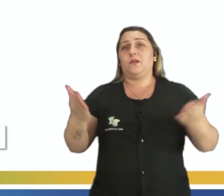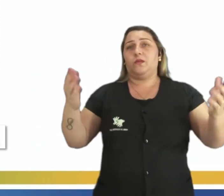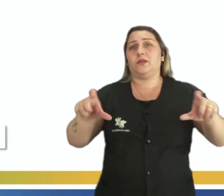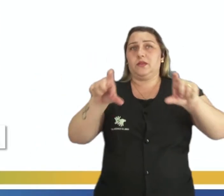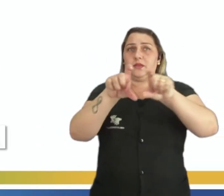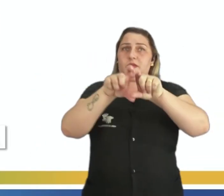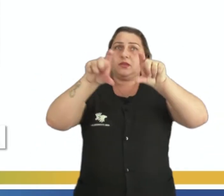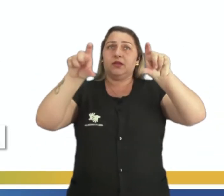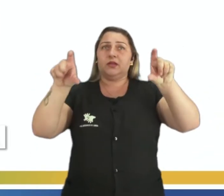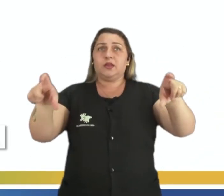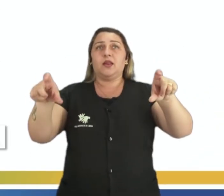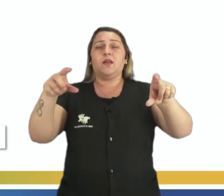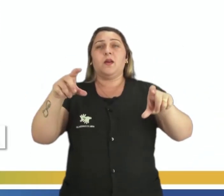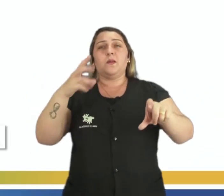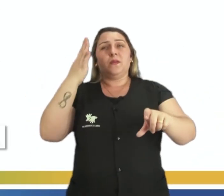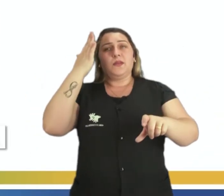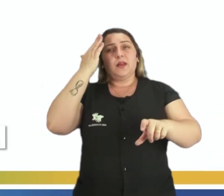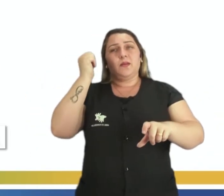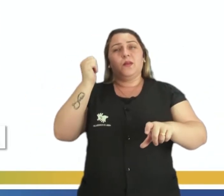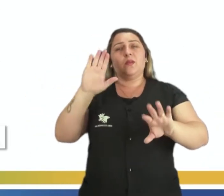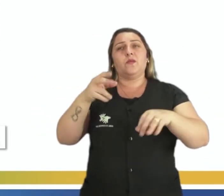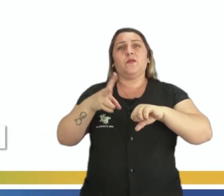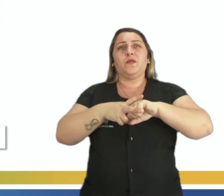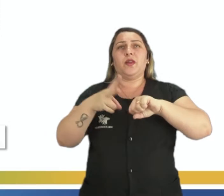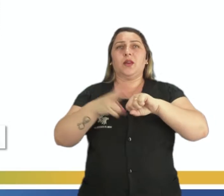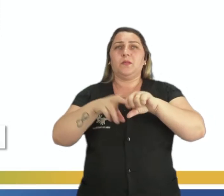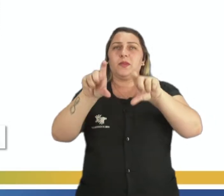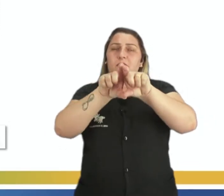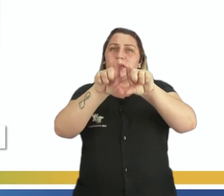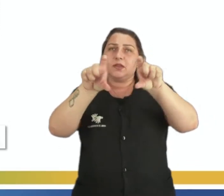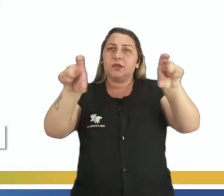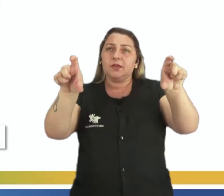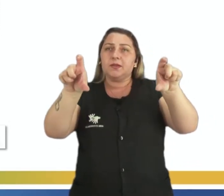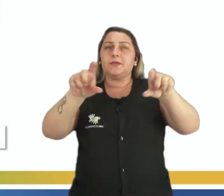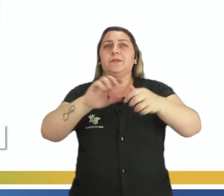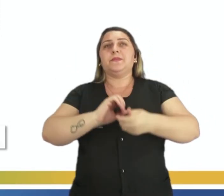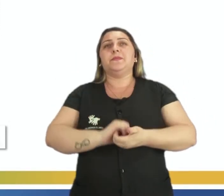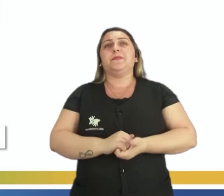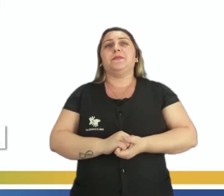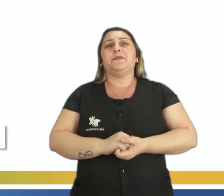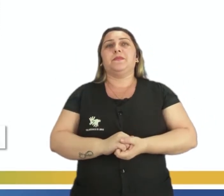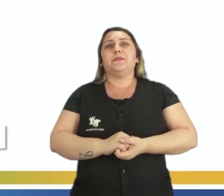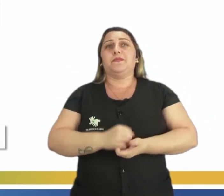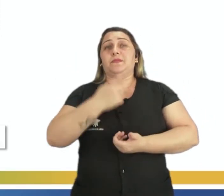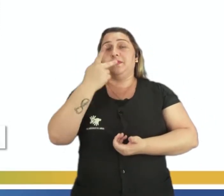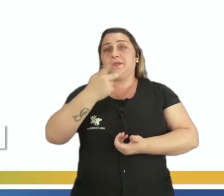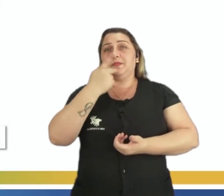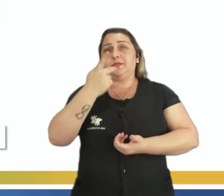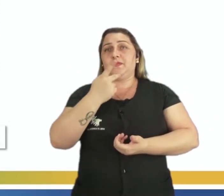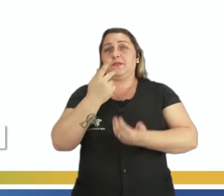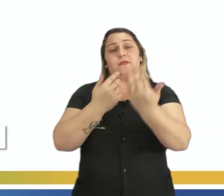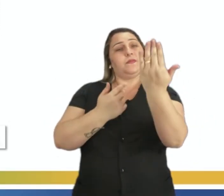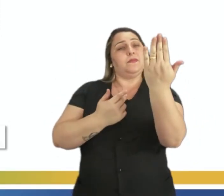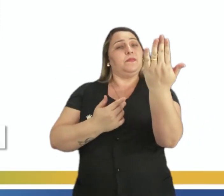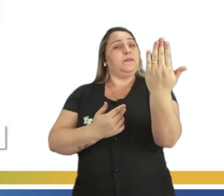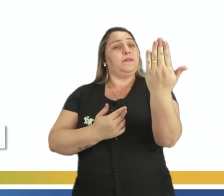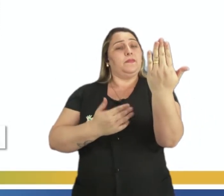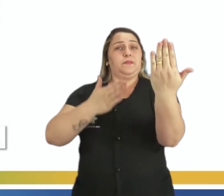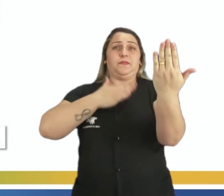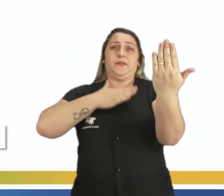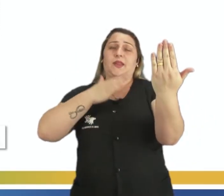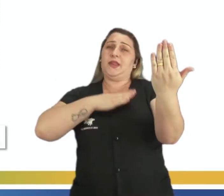na tirinha, vamos identificar os verbos dessa tirinha aí. Diz assim: espelho, espelho